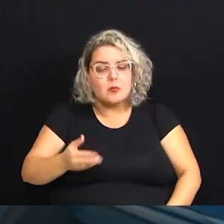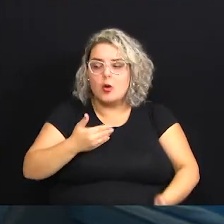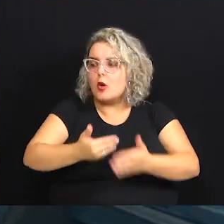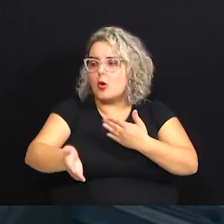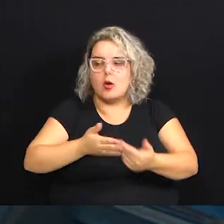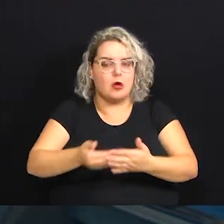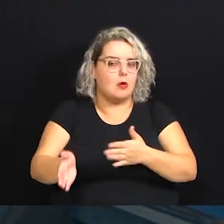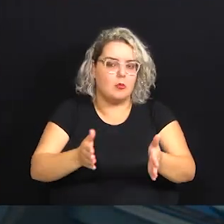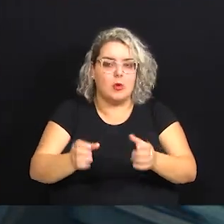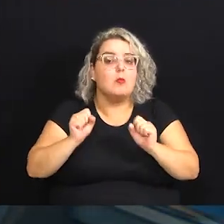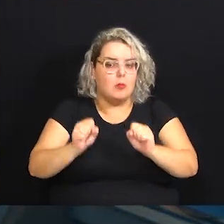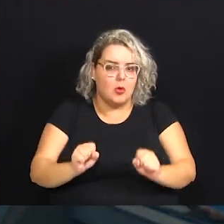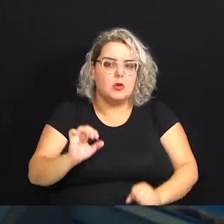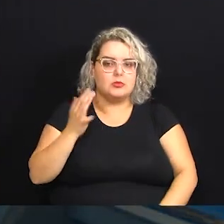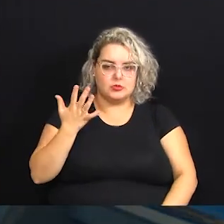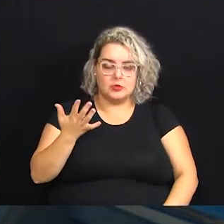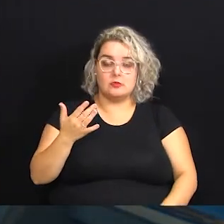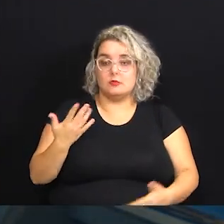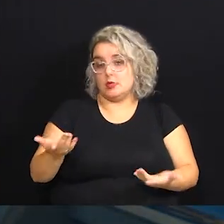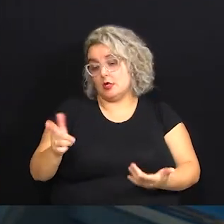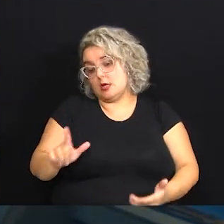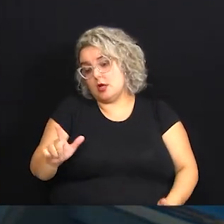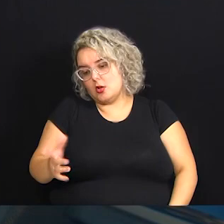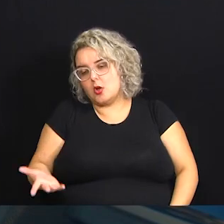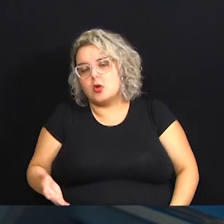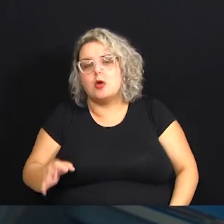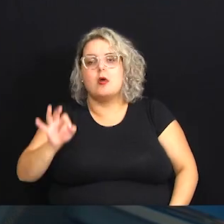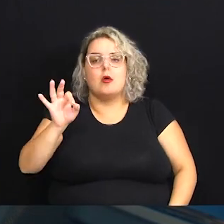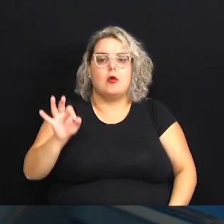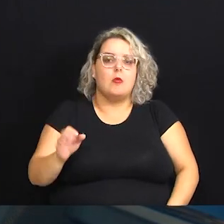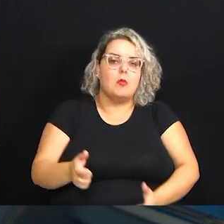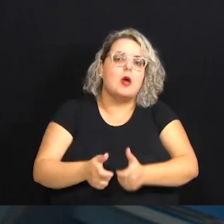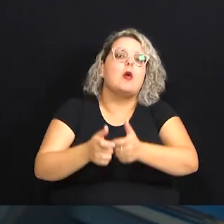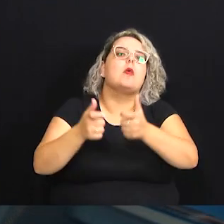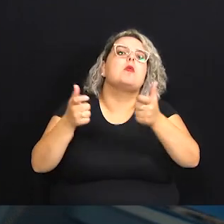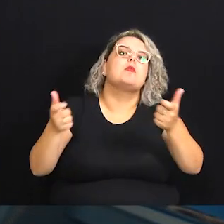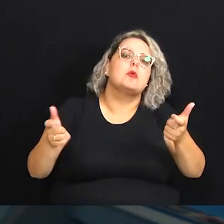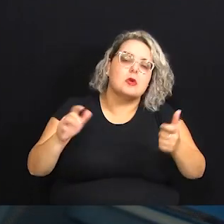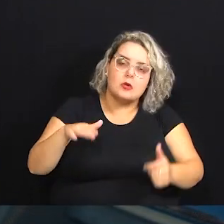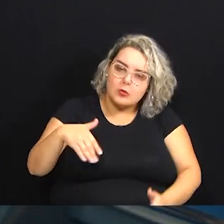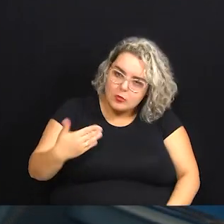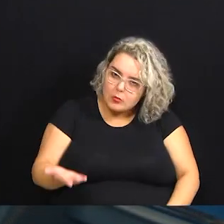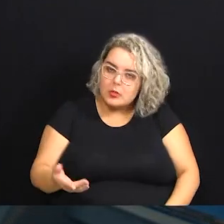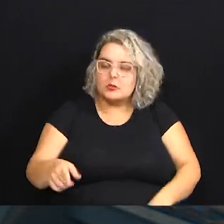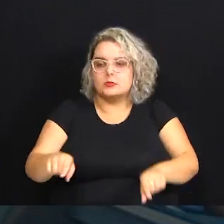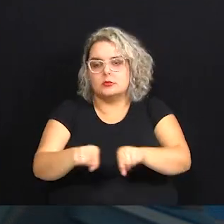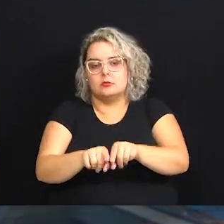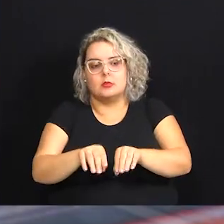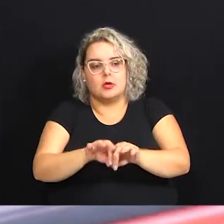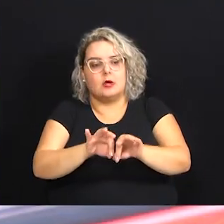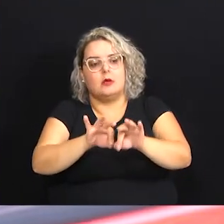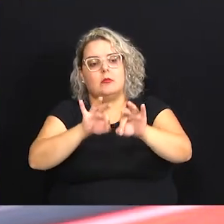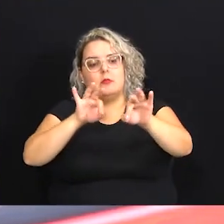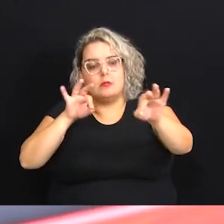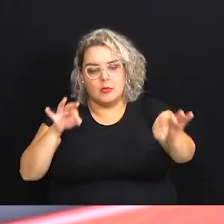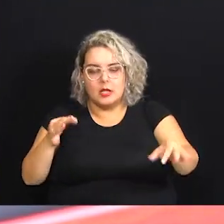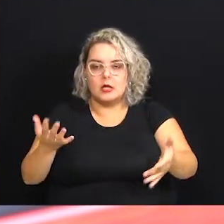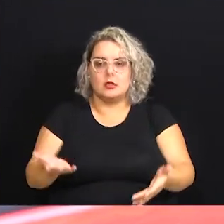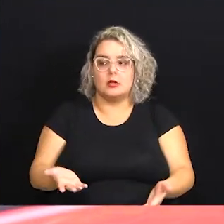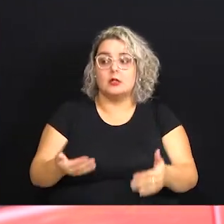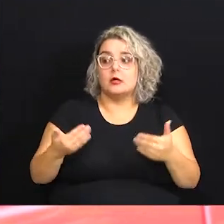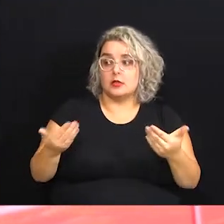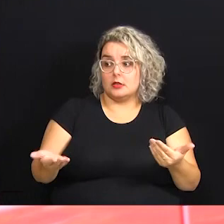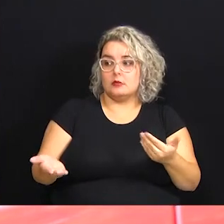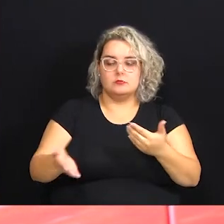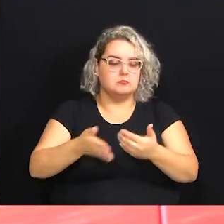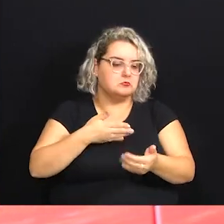a qualquer momento pode acontecer. Mas é óbvio que a probabilidade aumenta à medida que você também aumenta o trajeto, né?